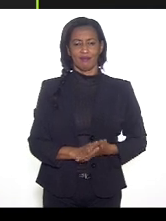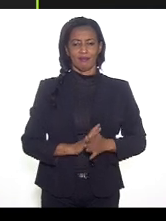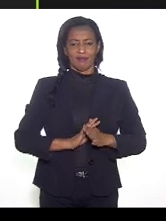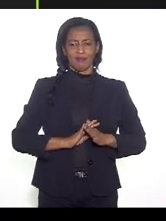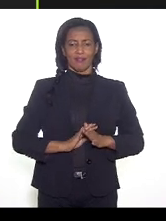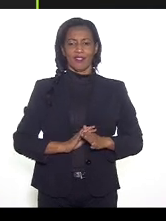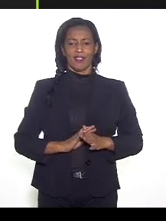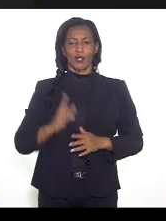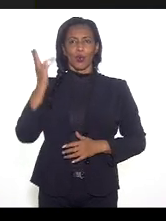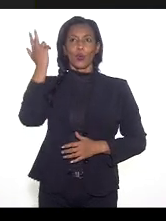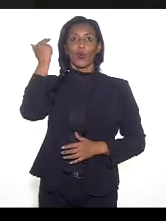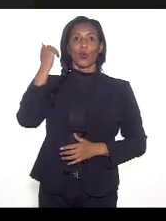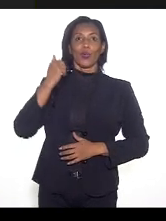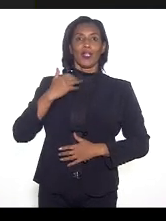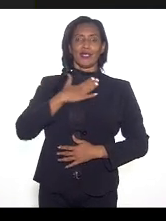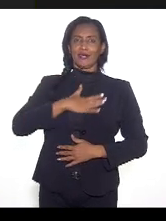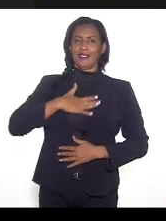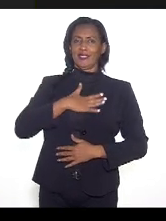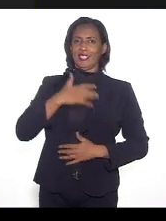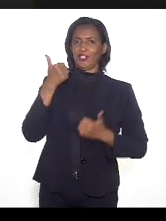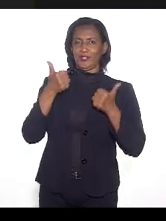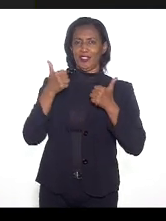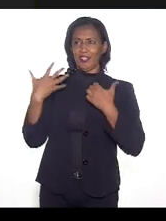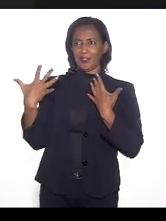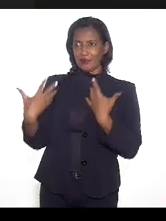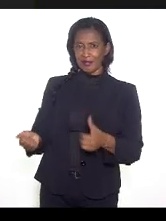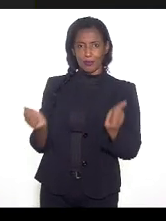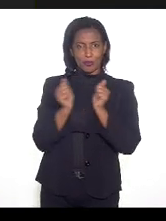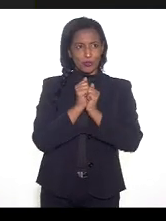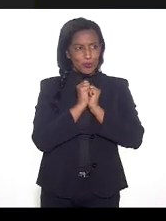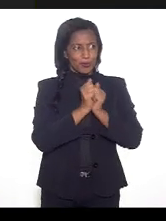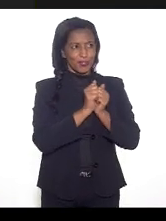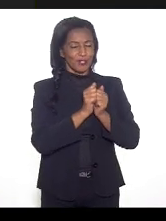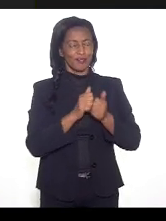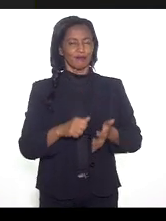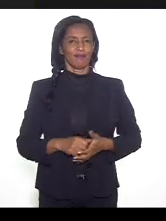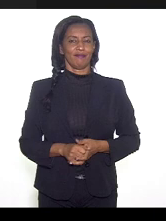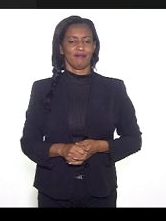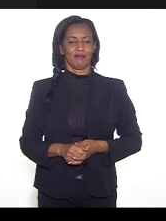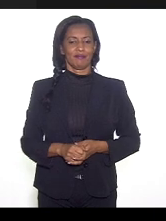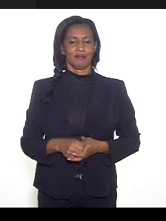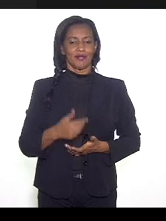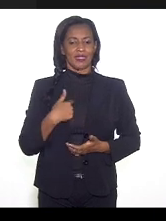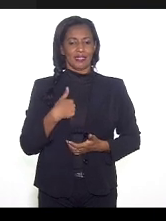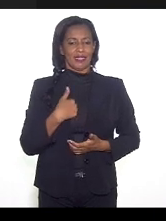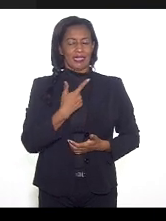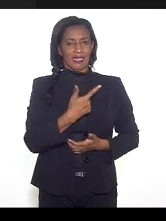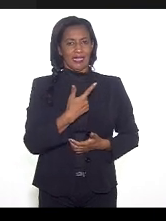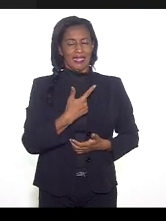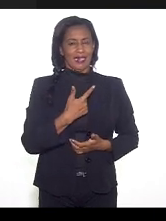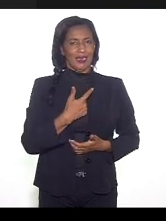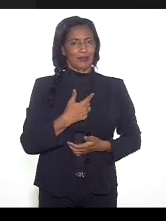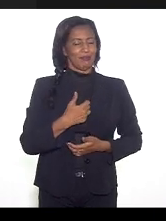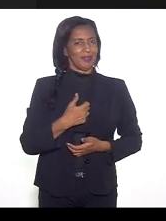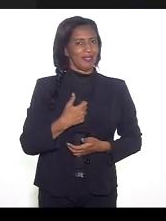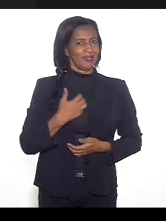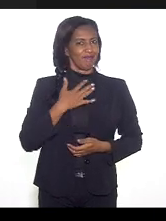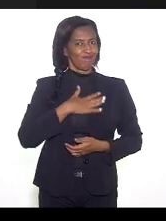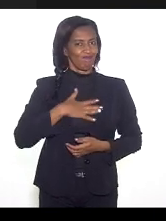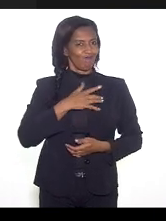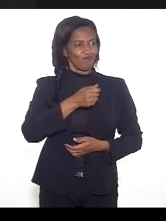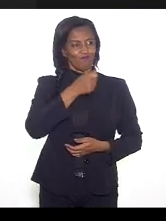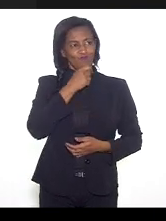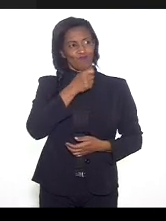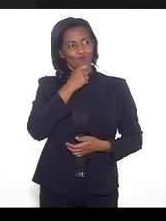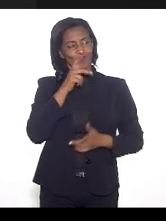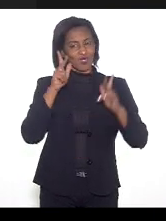satisfeito, presidente. Obrigado, Eliomar. Tamo junto, tá? Obrigado, deputado Eliomar. A minha rudeza e a minha insatisfação, assim como todos os